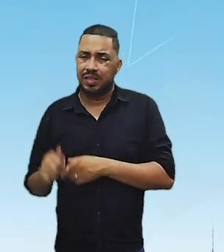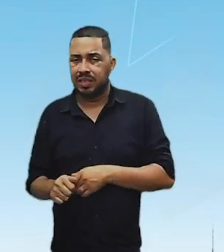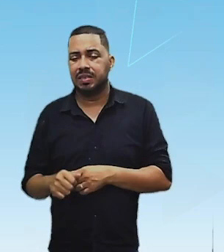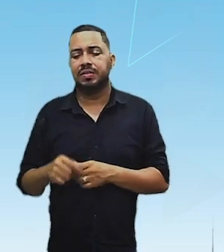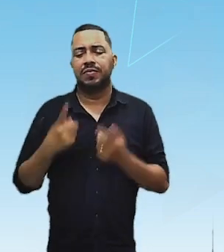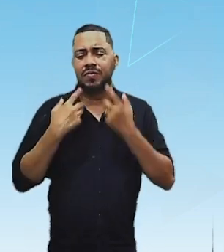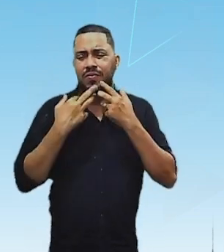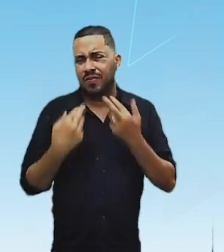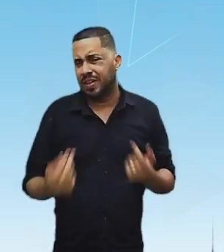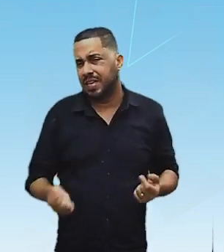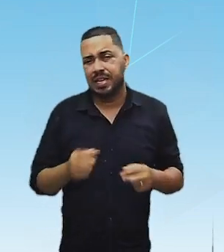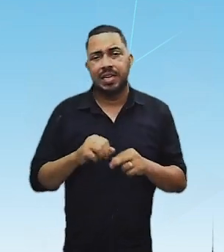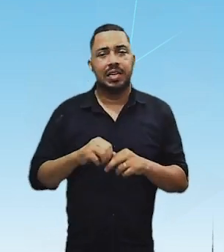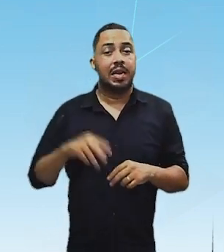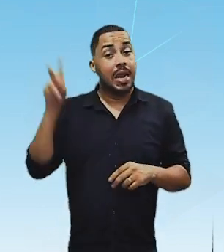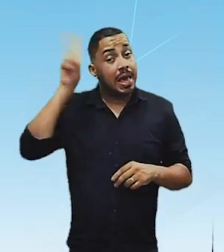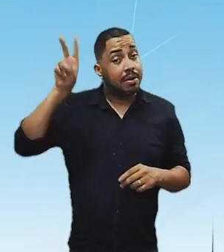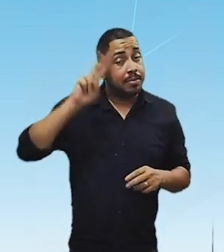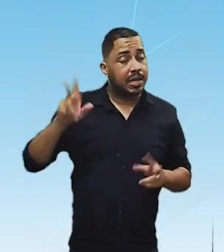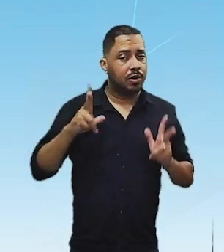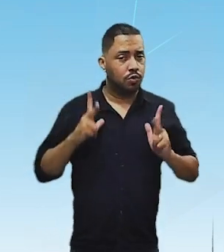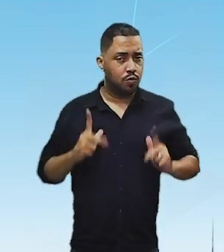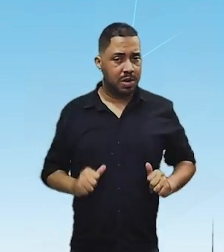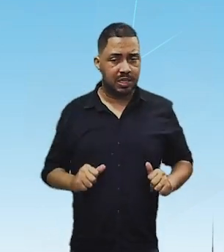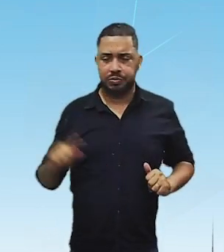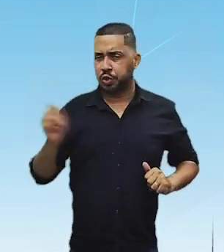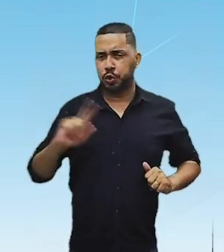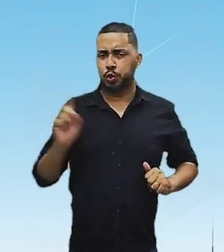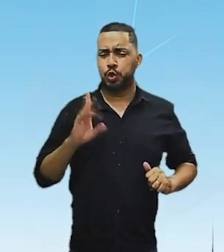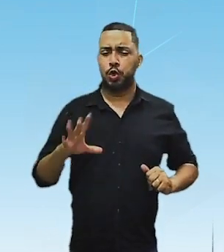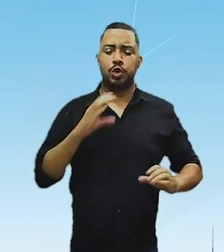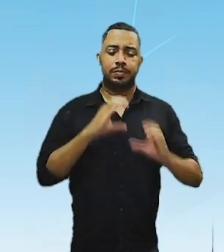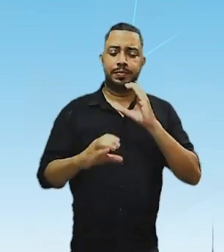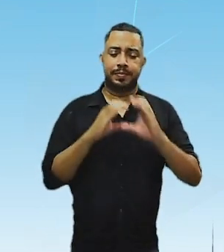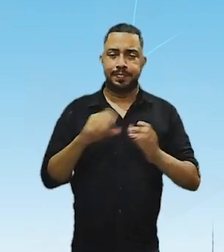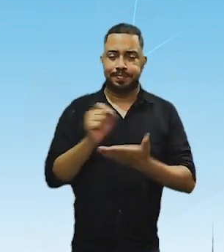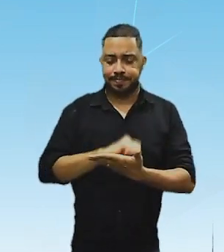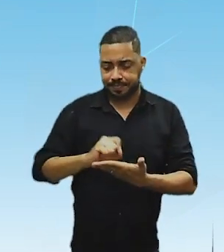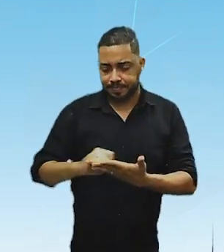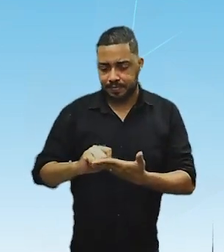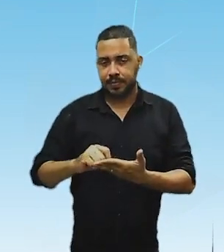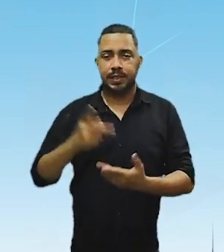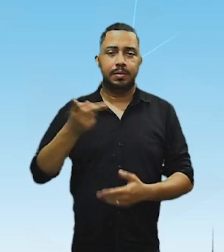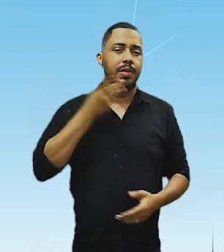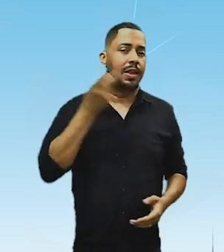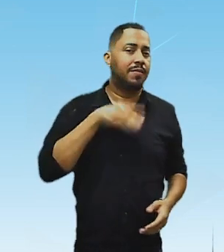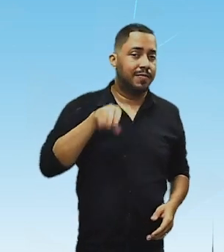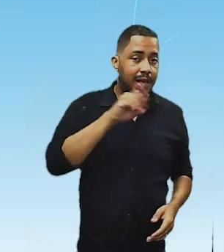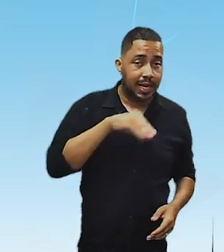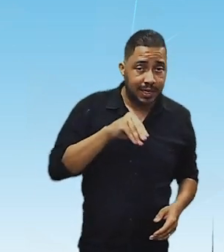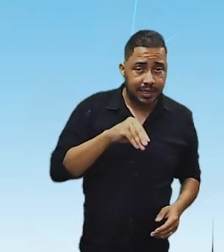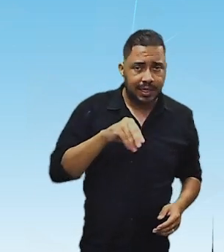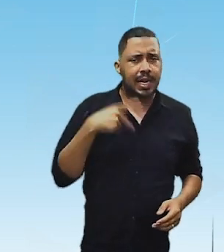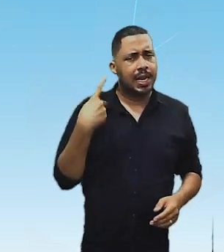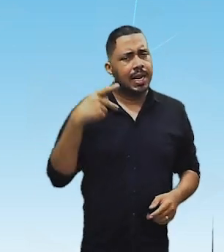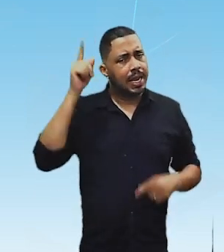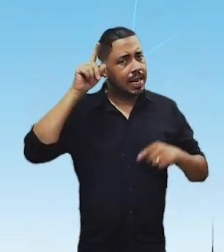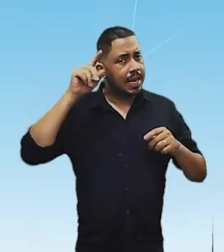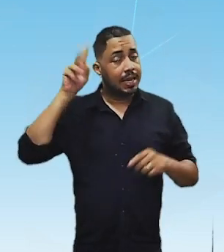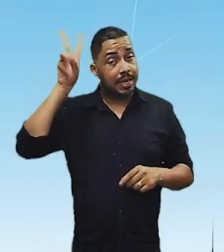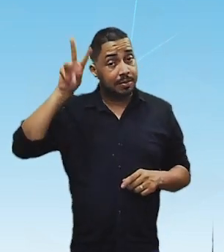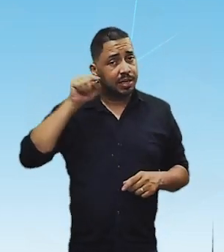linguagens. Lembrar que o ser humano, a gente não só se comunica pela escrita e pela fala, lembrar que vocês que estão